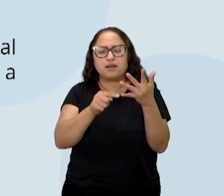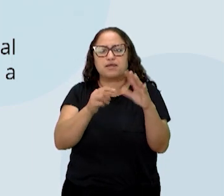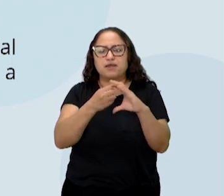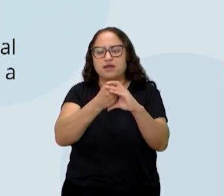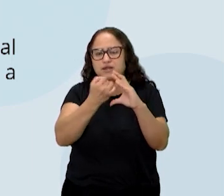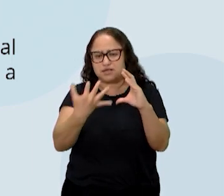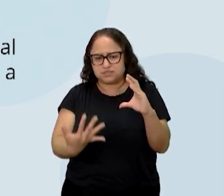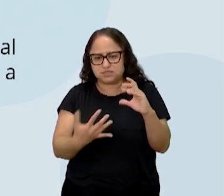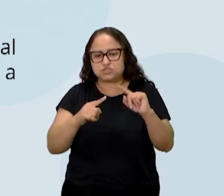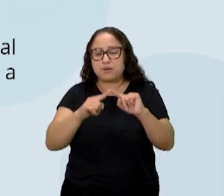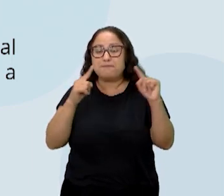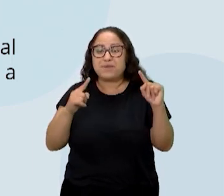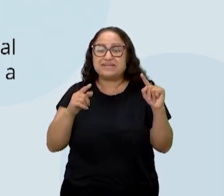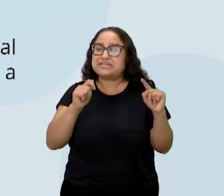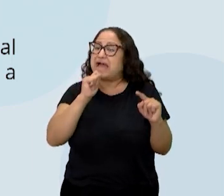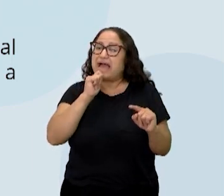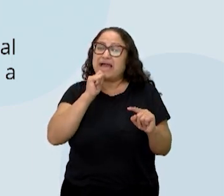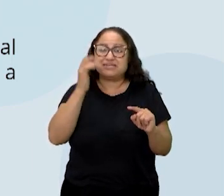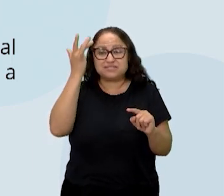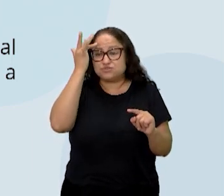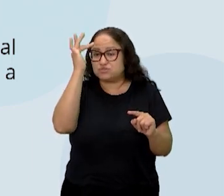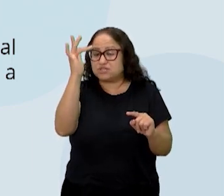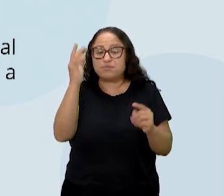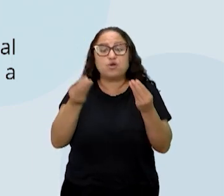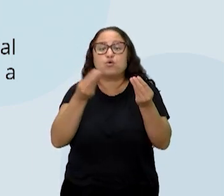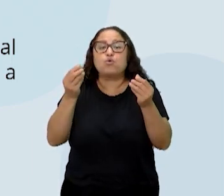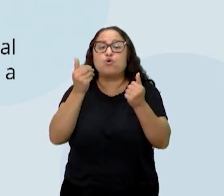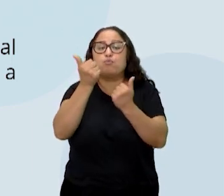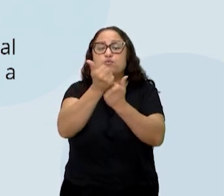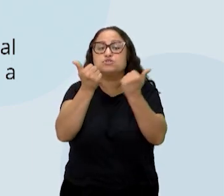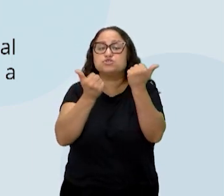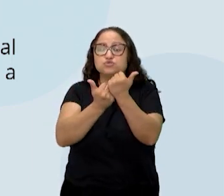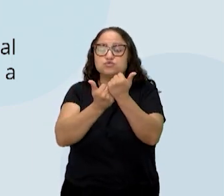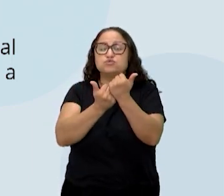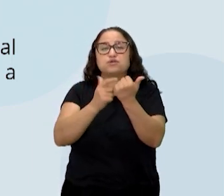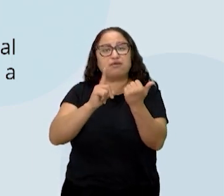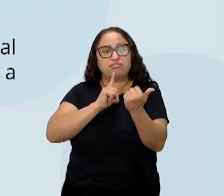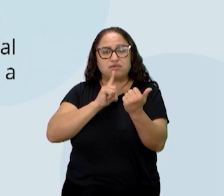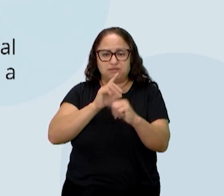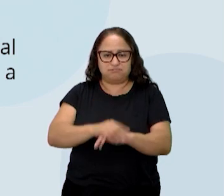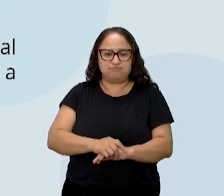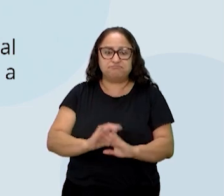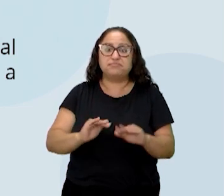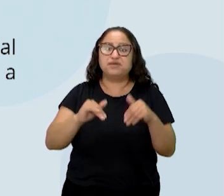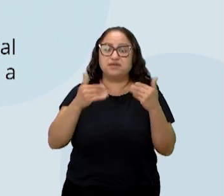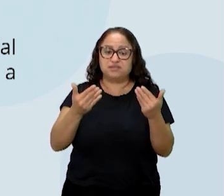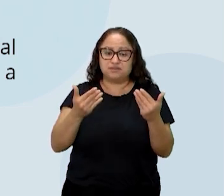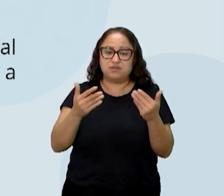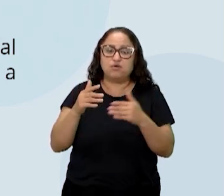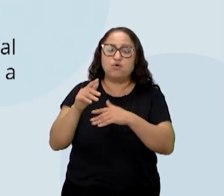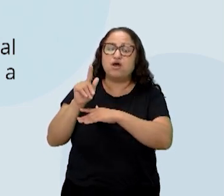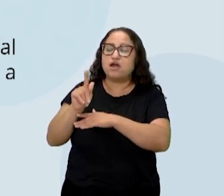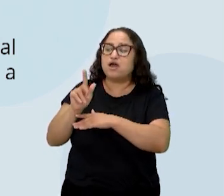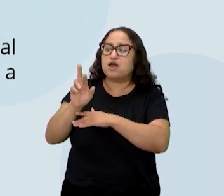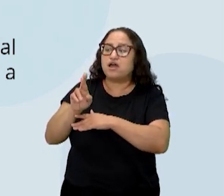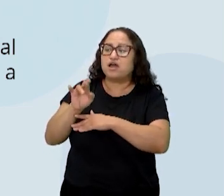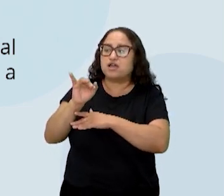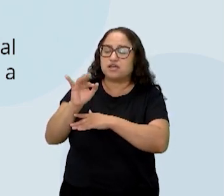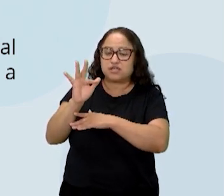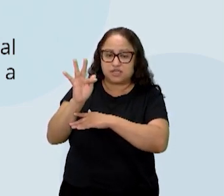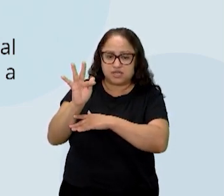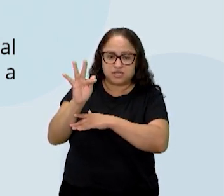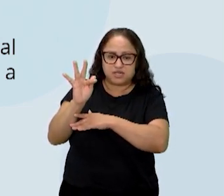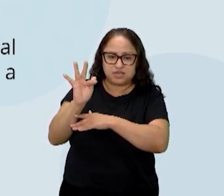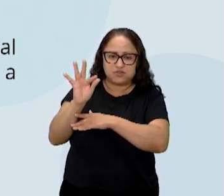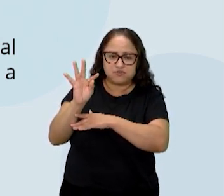saber ainda como o DNA se estruturava, como que ele estava configurado. E foi aí que o Griffith entrou e ele,